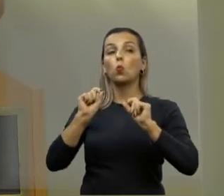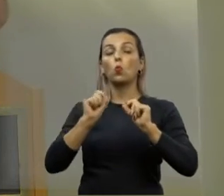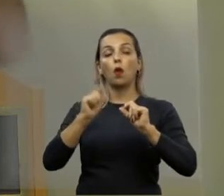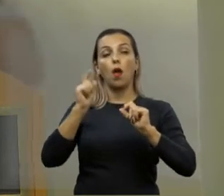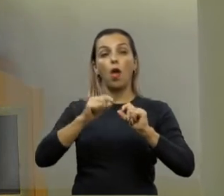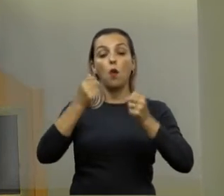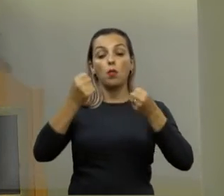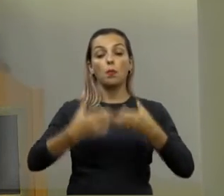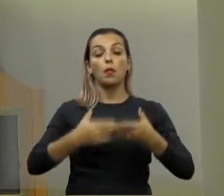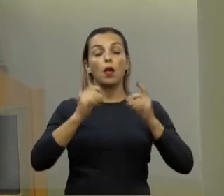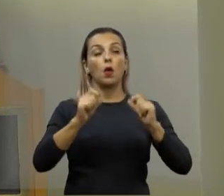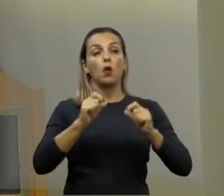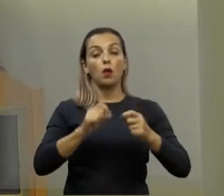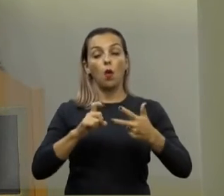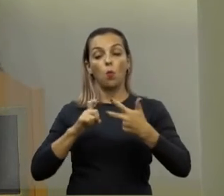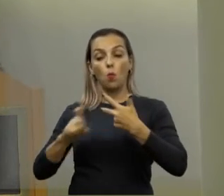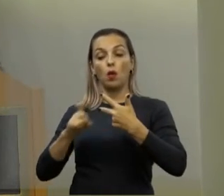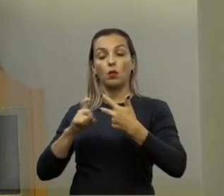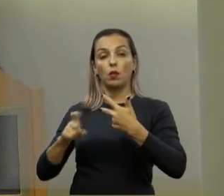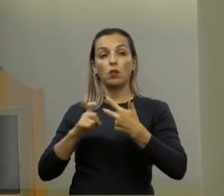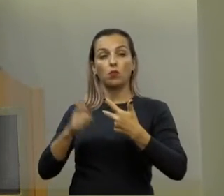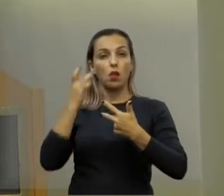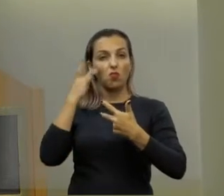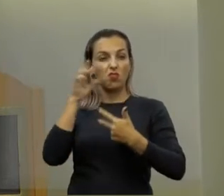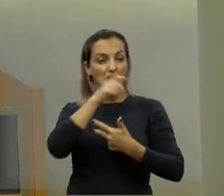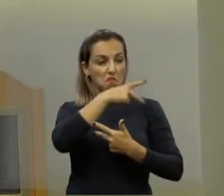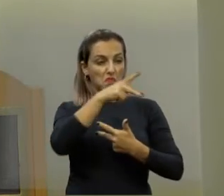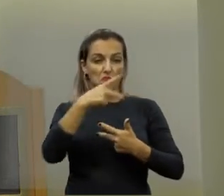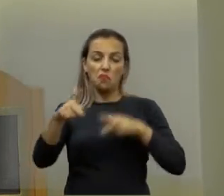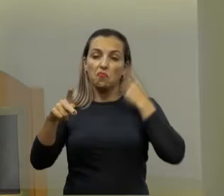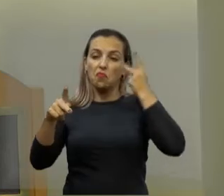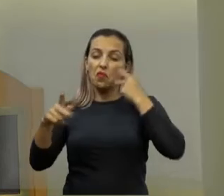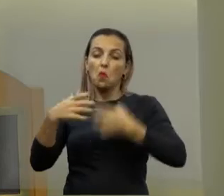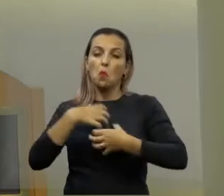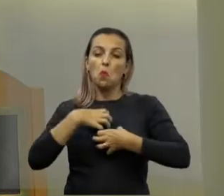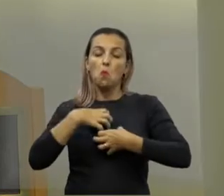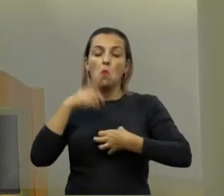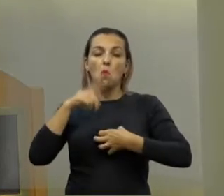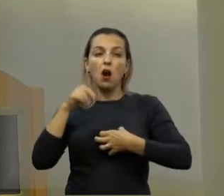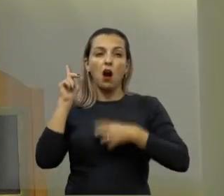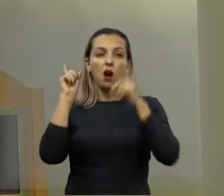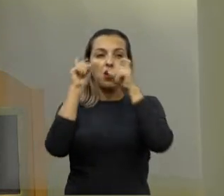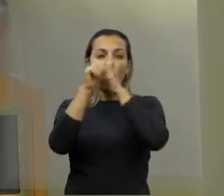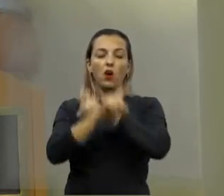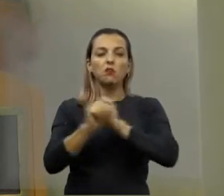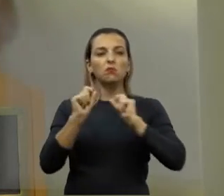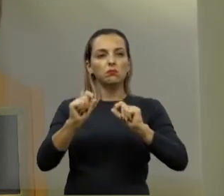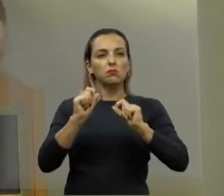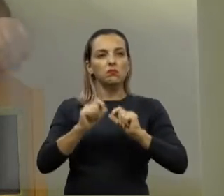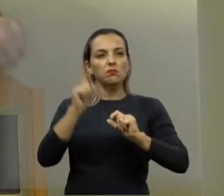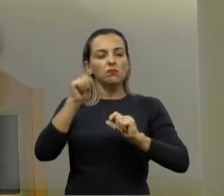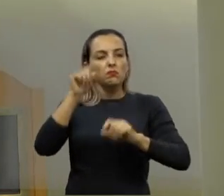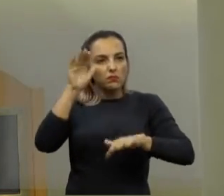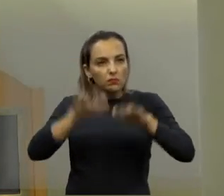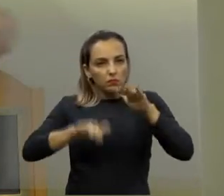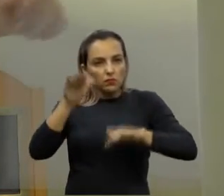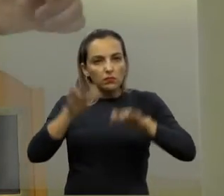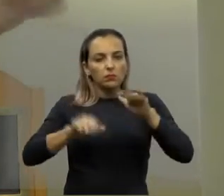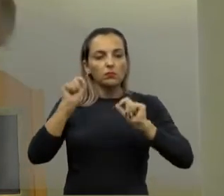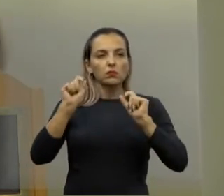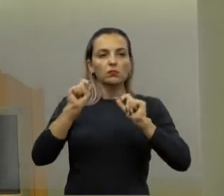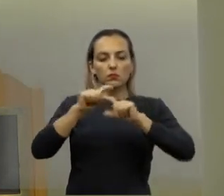queria colocar uma questão do executivo não sei se os outros vereadores estão sentindo a mesma dificuldade que eu mas por vezes